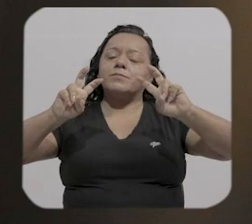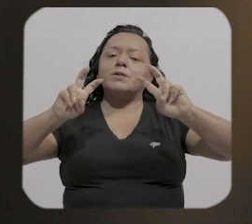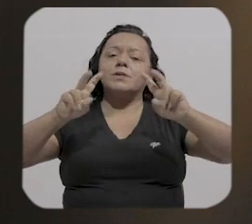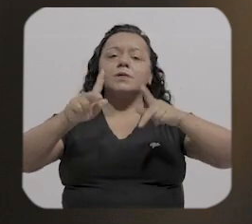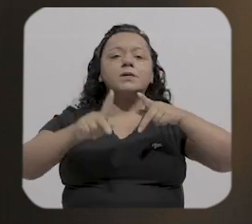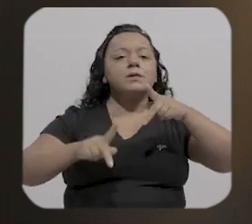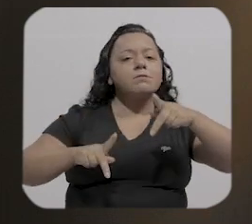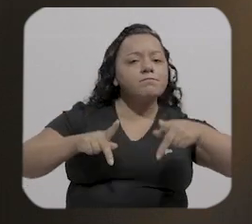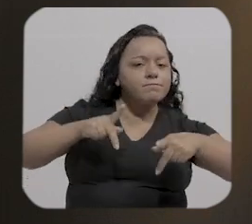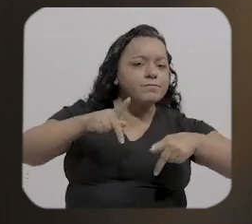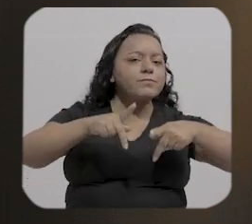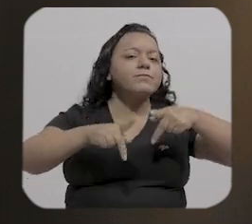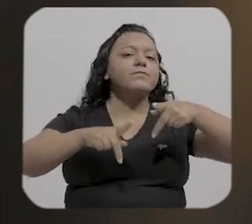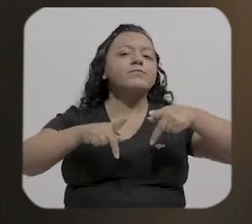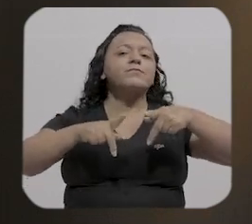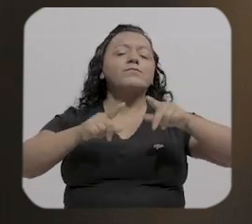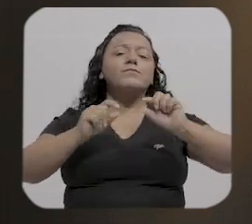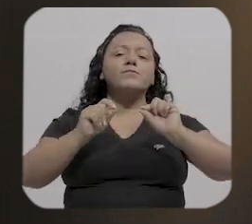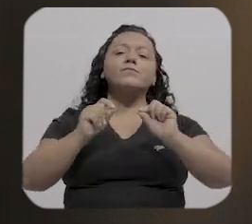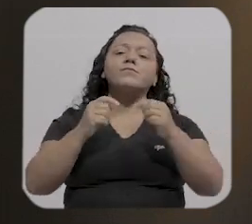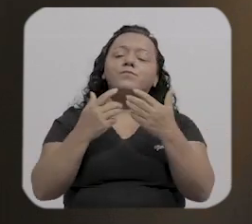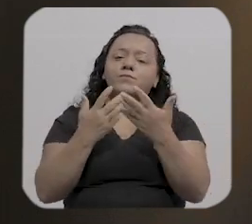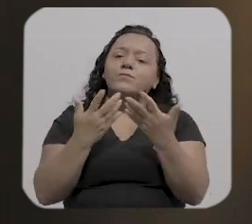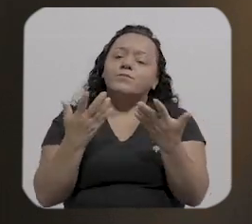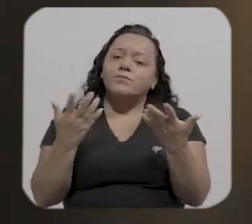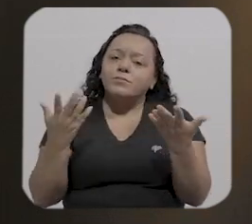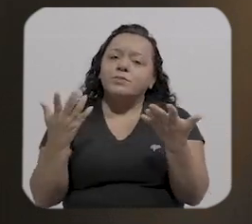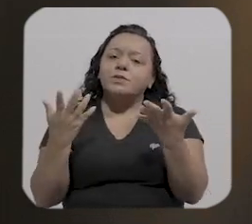né, aquele povo,